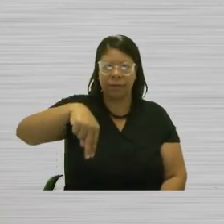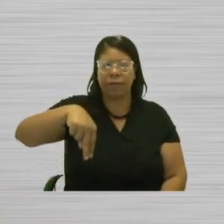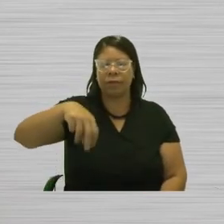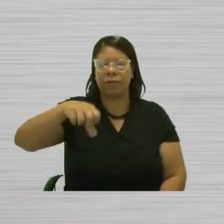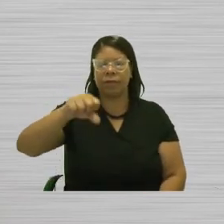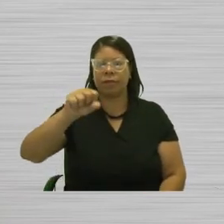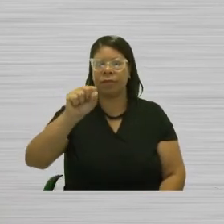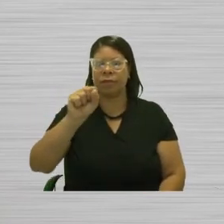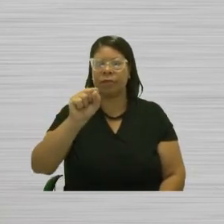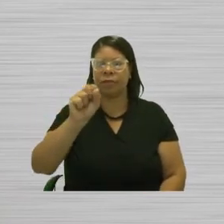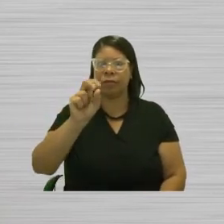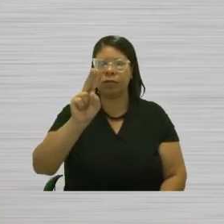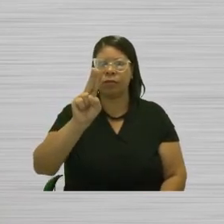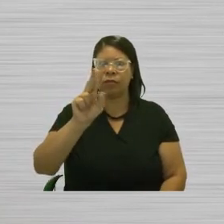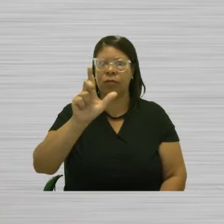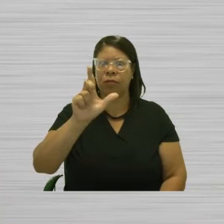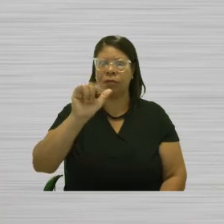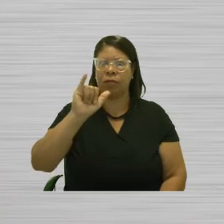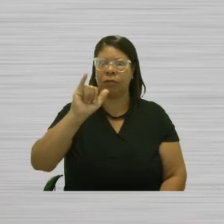793.107.